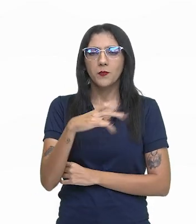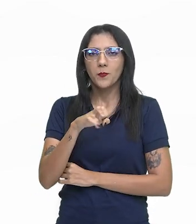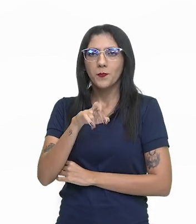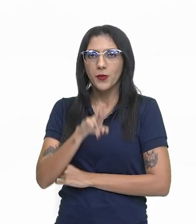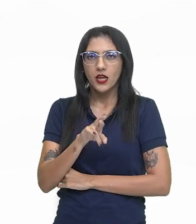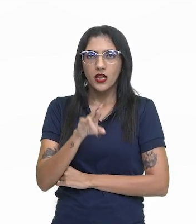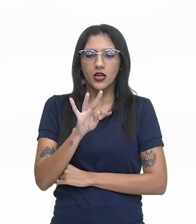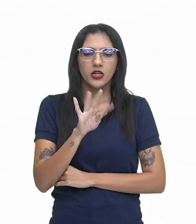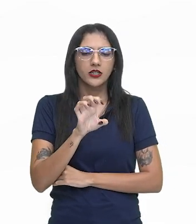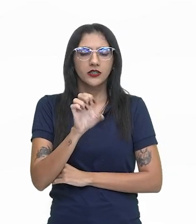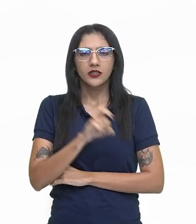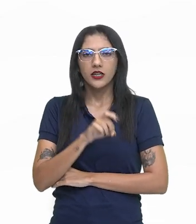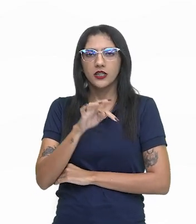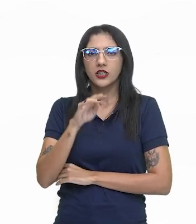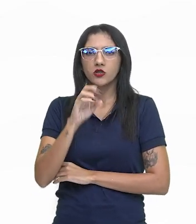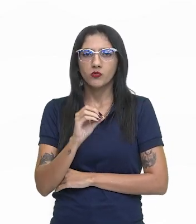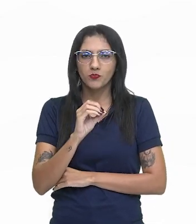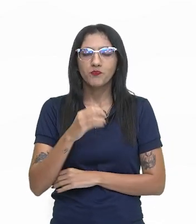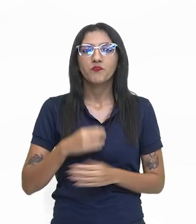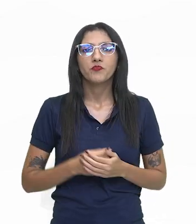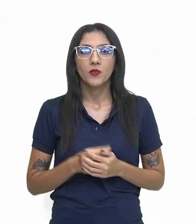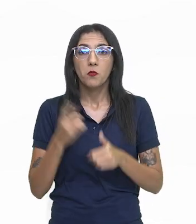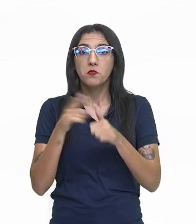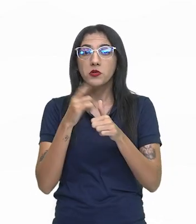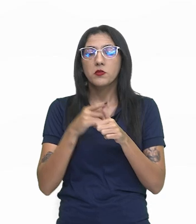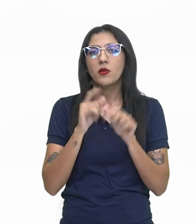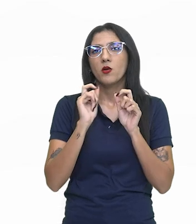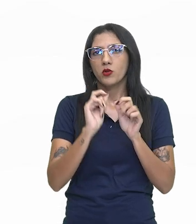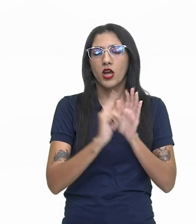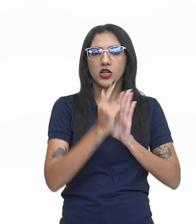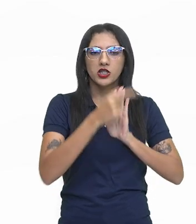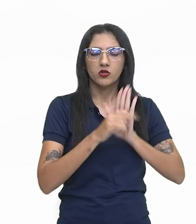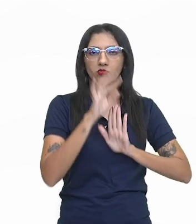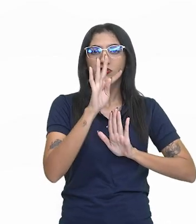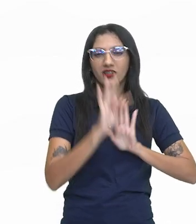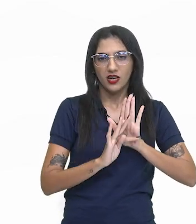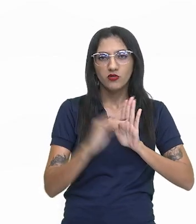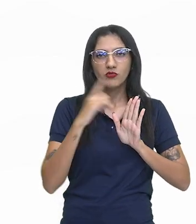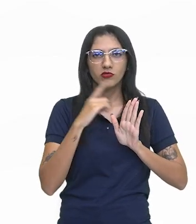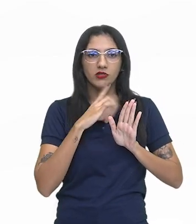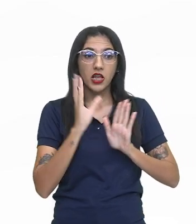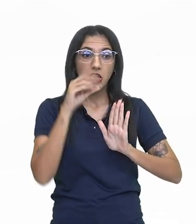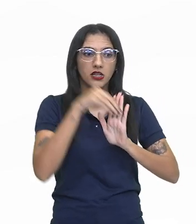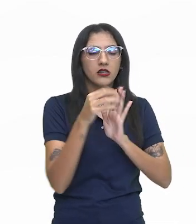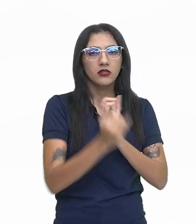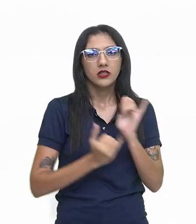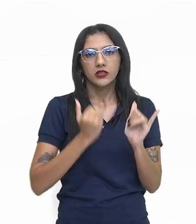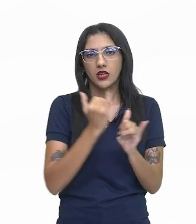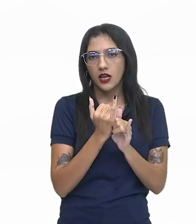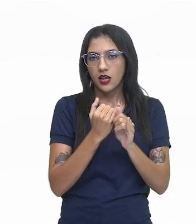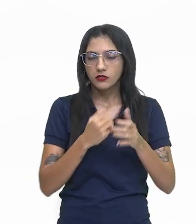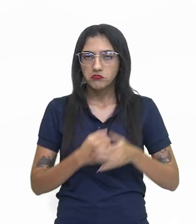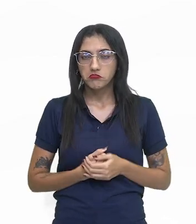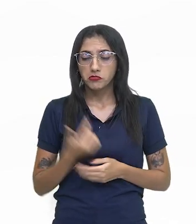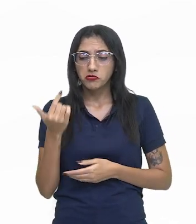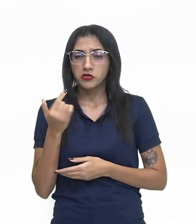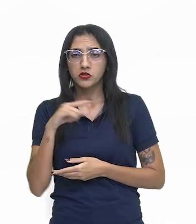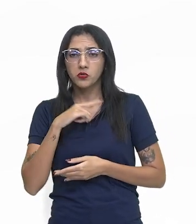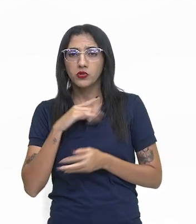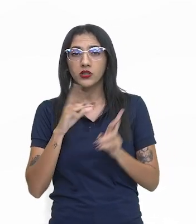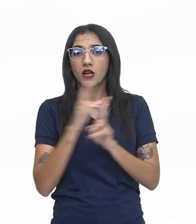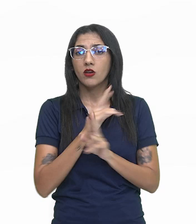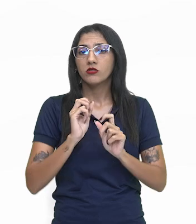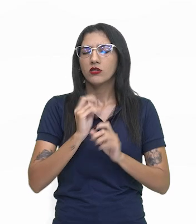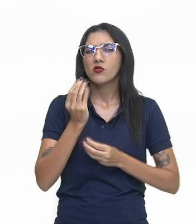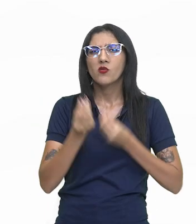hipertexto. O primeiro faz referência aos textos elaborados no meio digital. O segundo diz respeito